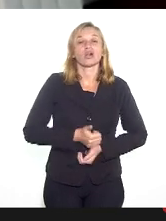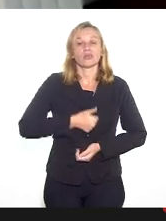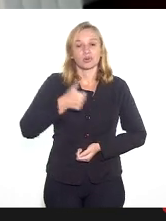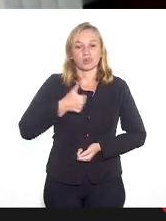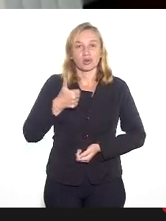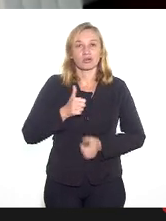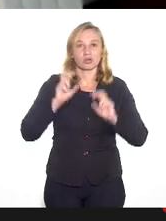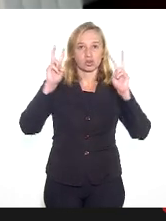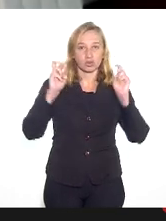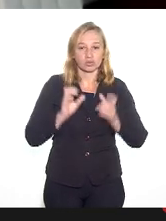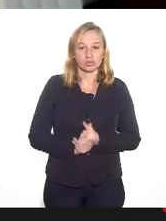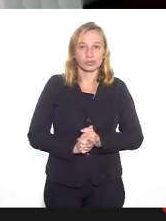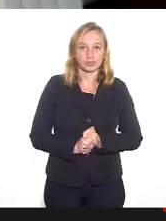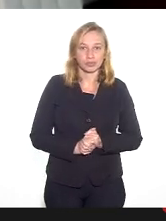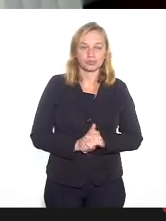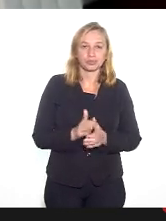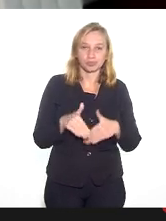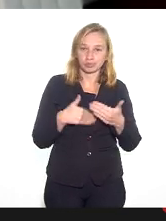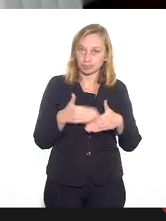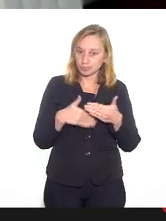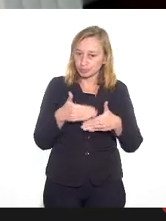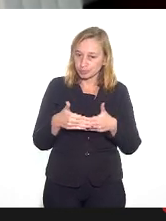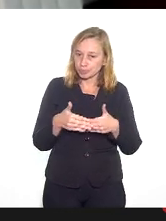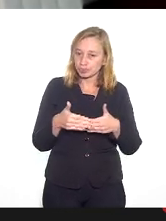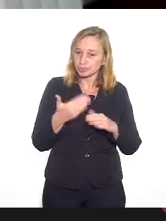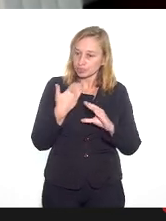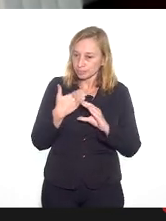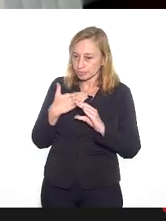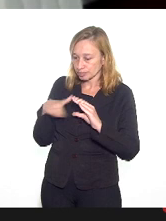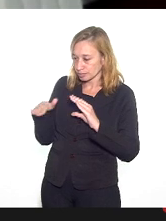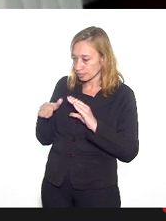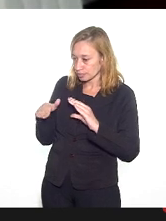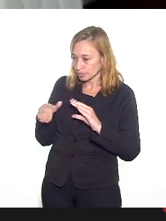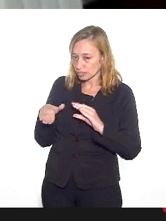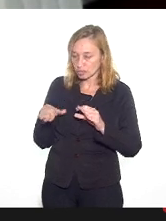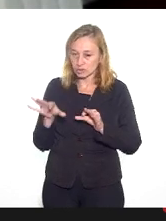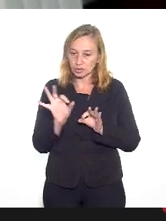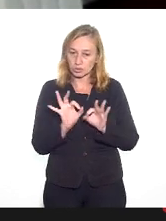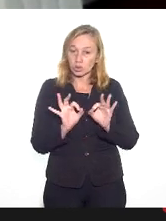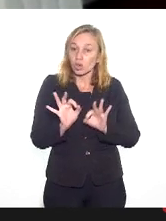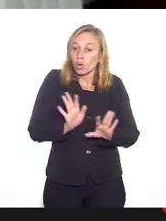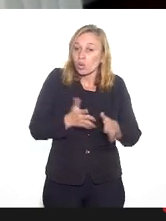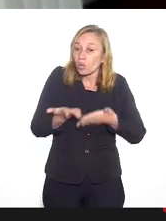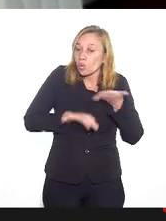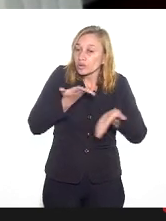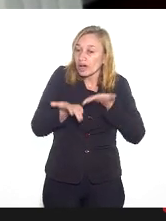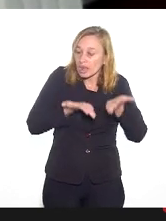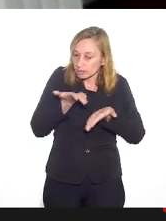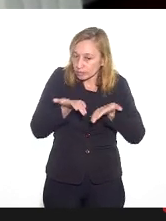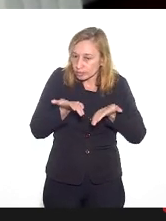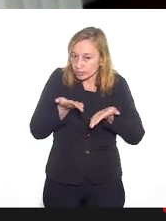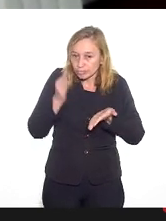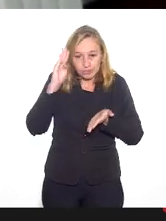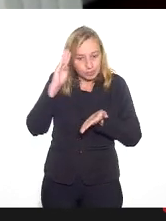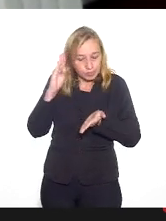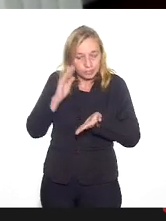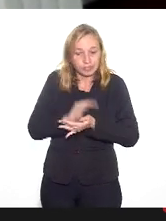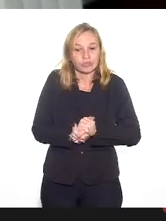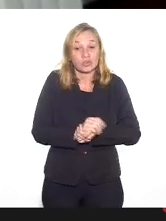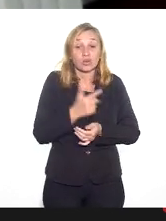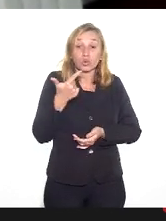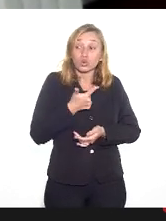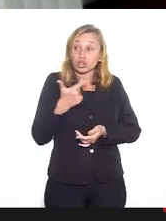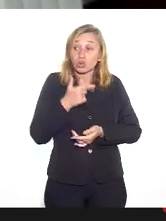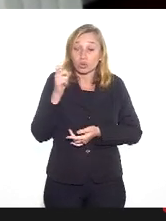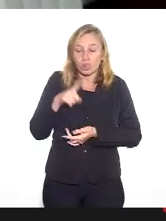Então, esses processos sendo encaminhados serão tratados com toda a prioridade. A segunda